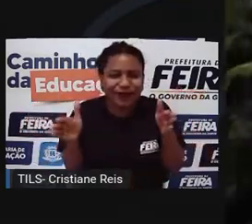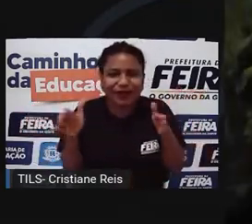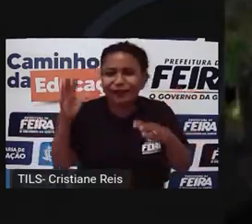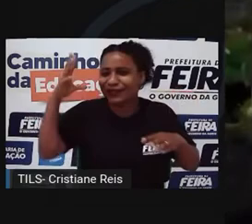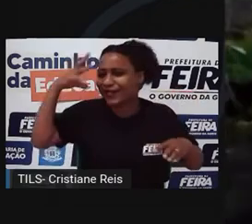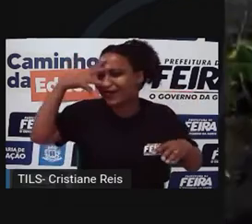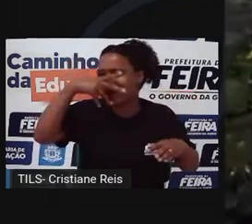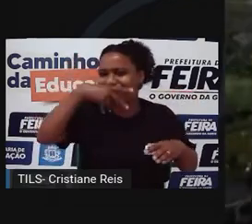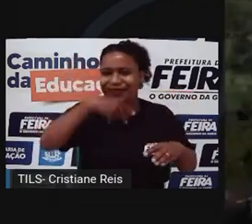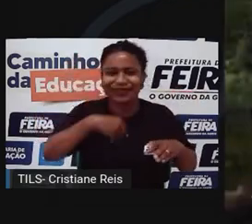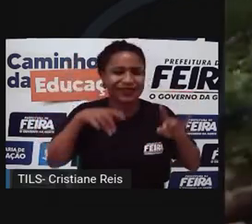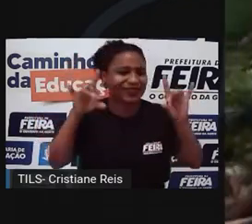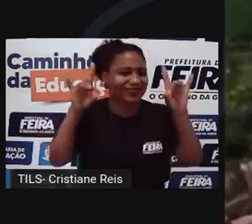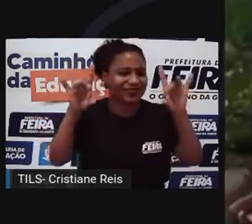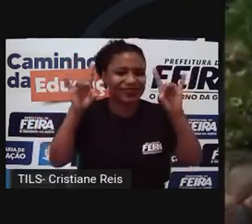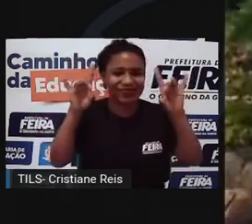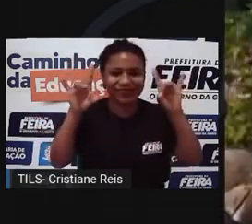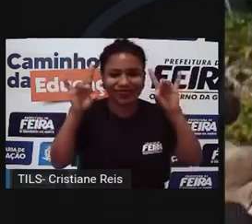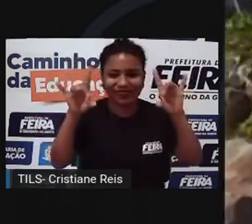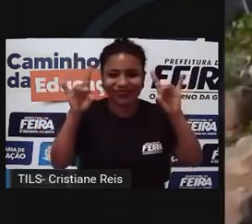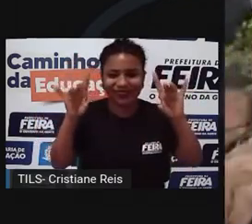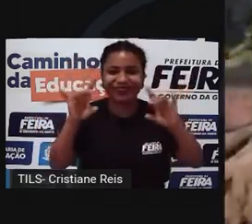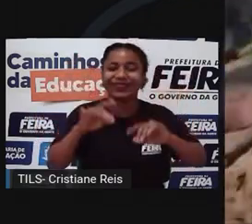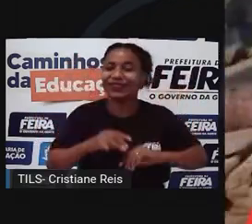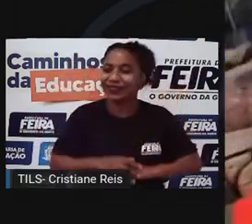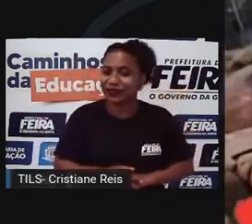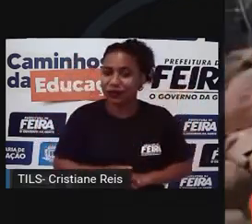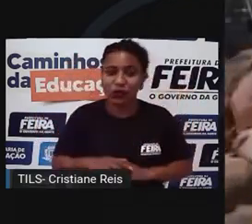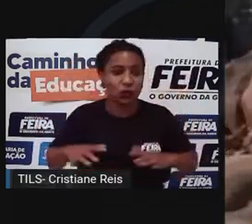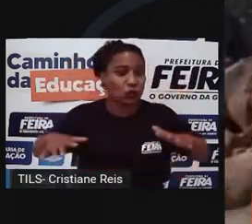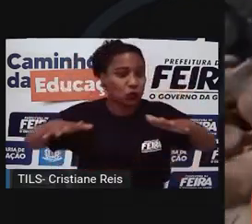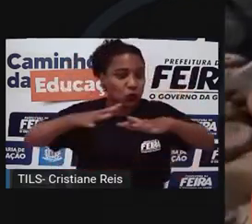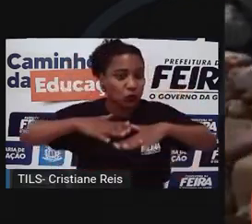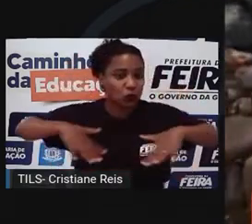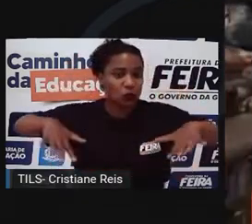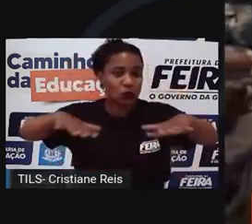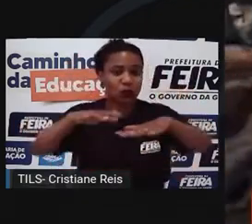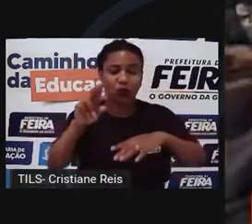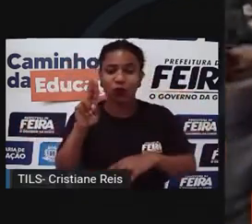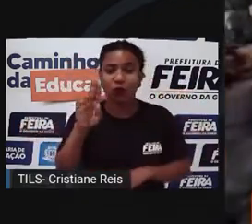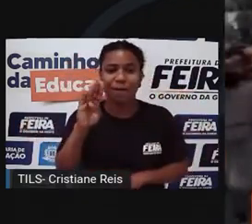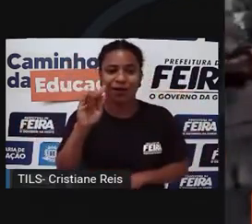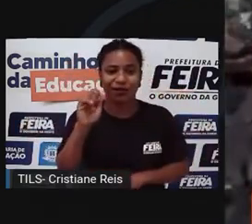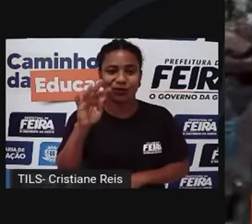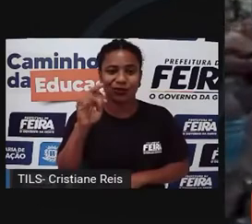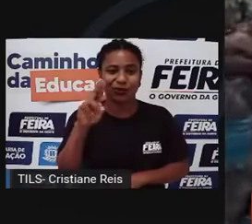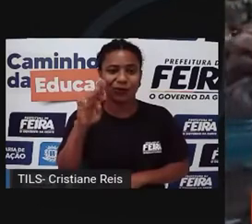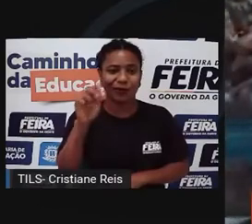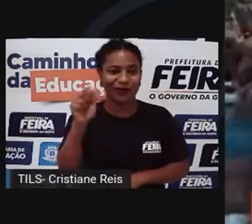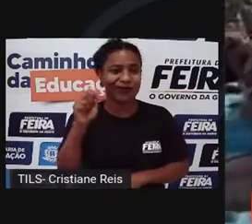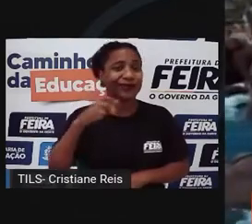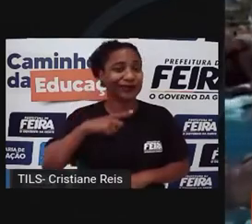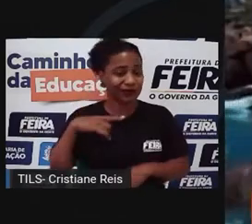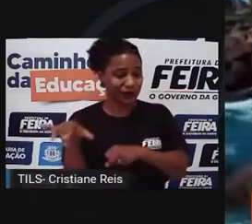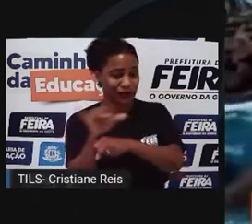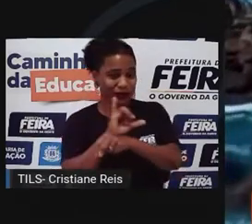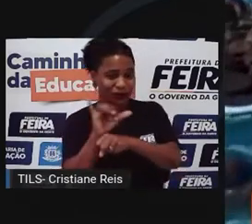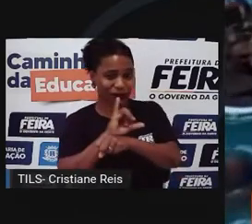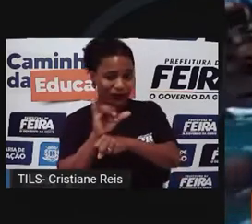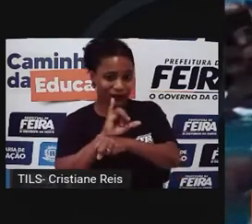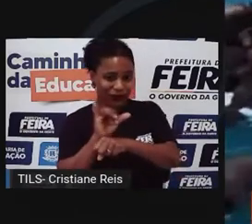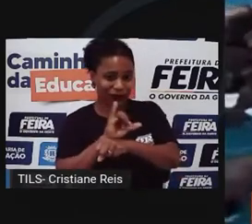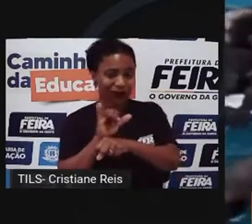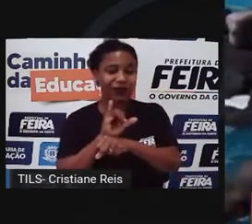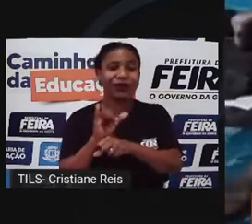visual espetacular. Aliás, tudo sobre Ubatuba você encontra aqui no nosso canal. Tem muitos vídeos de Ubatuba com as